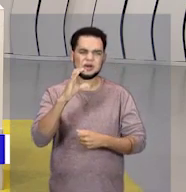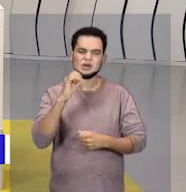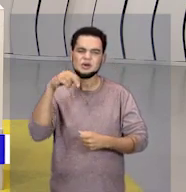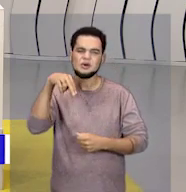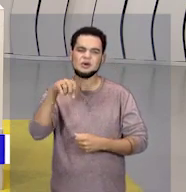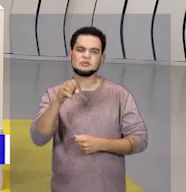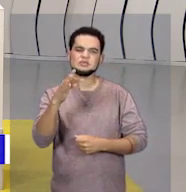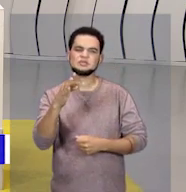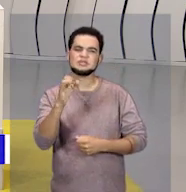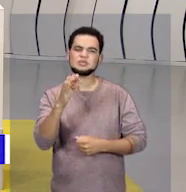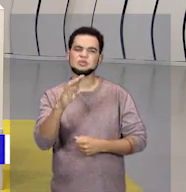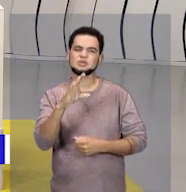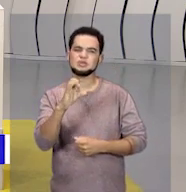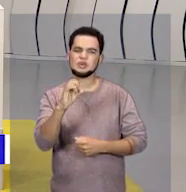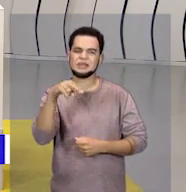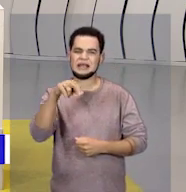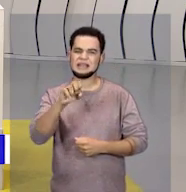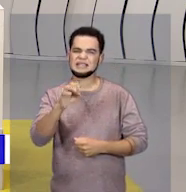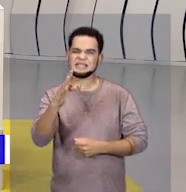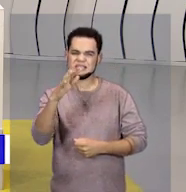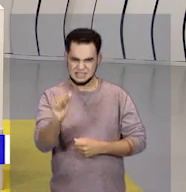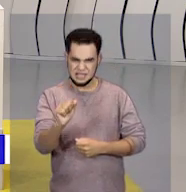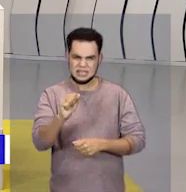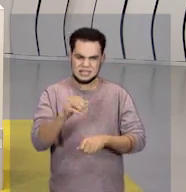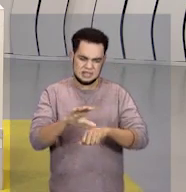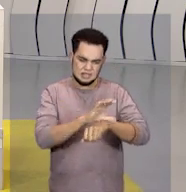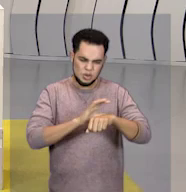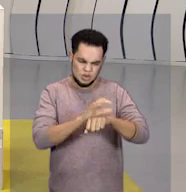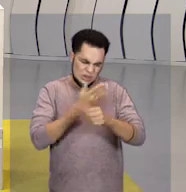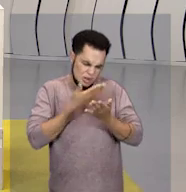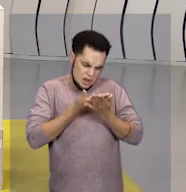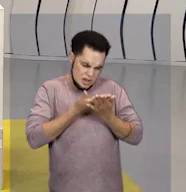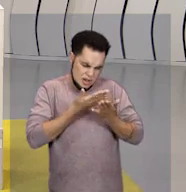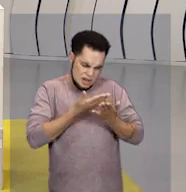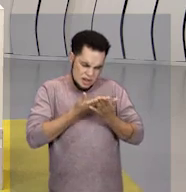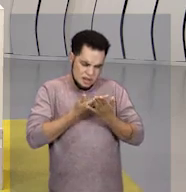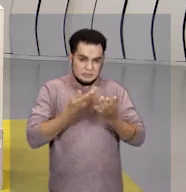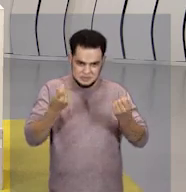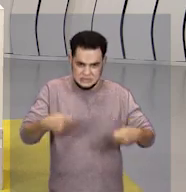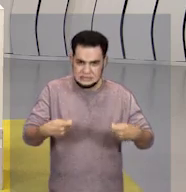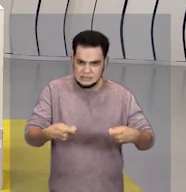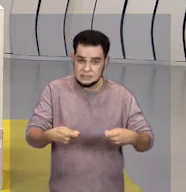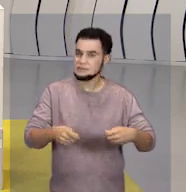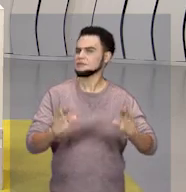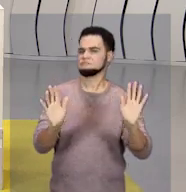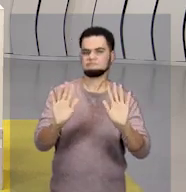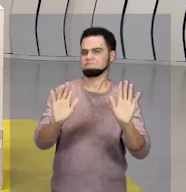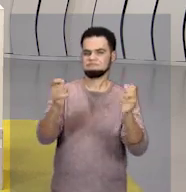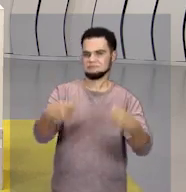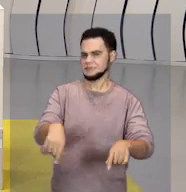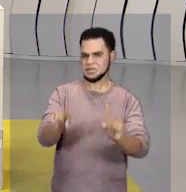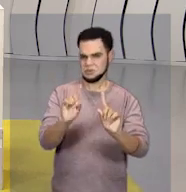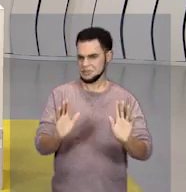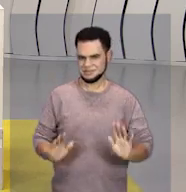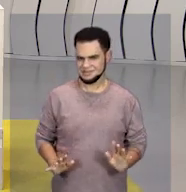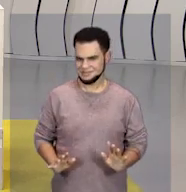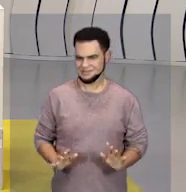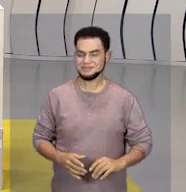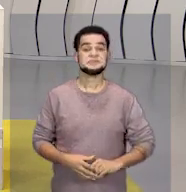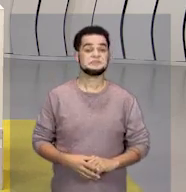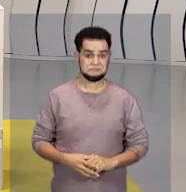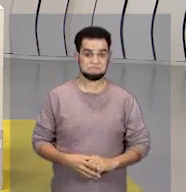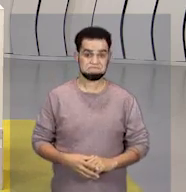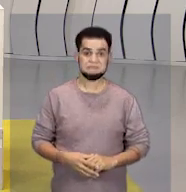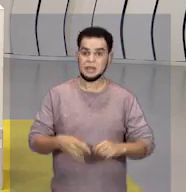Você sabe o que é o constitucionalista? É o estudioso da Constituição. Não, a gente não precisa ser um constitucionalista. A gente